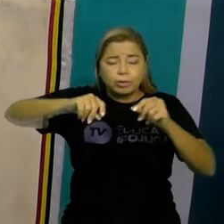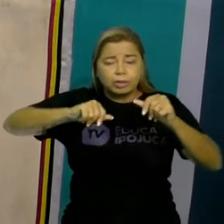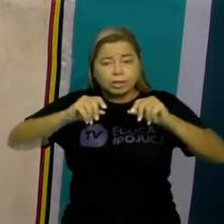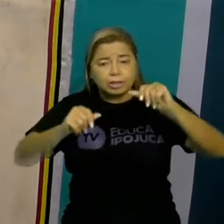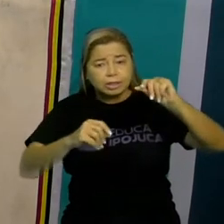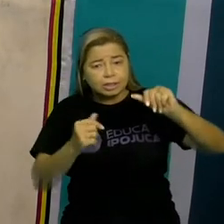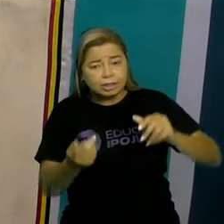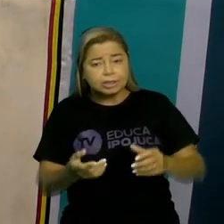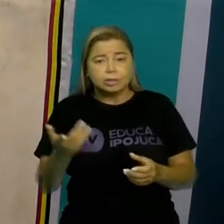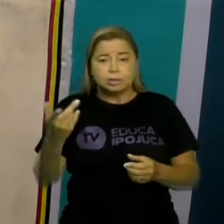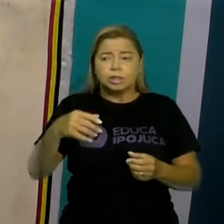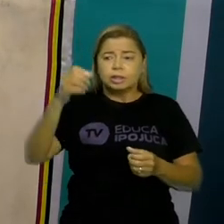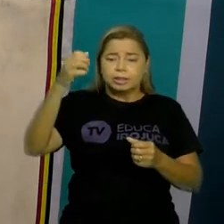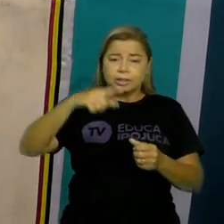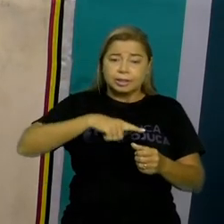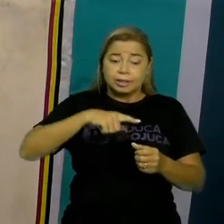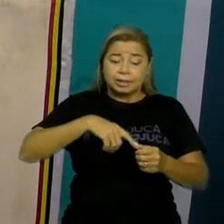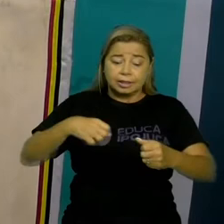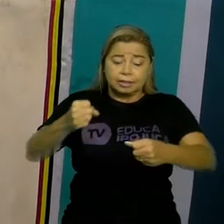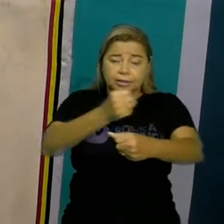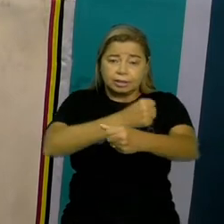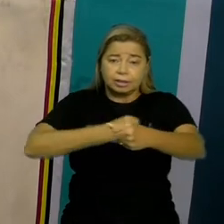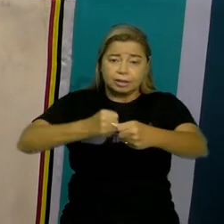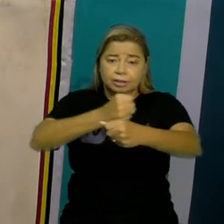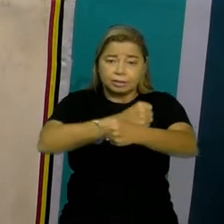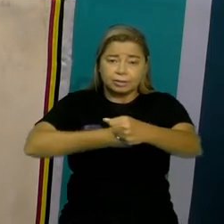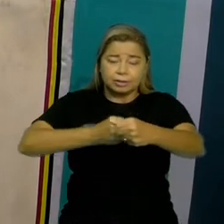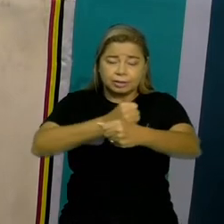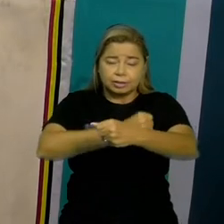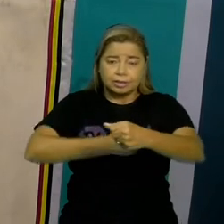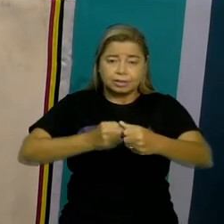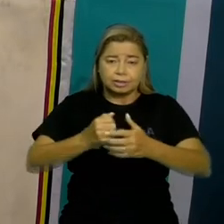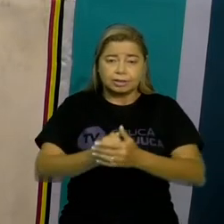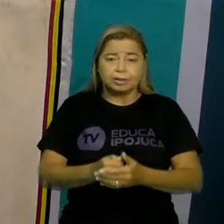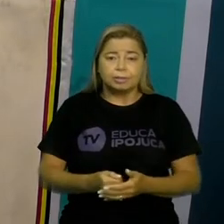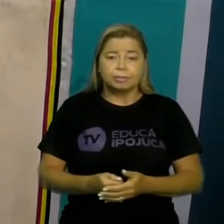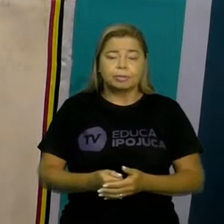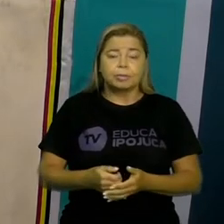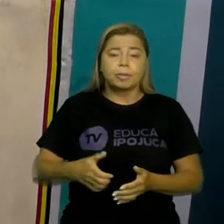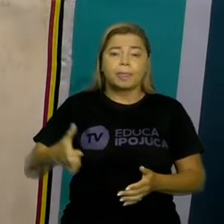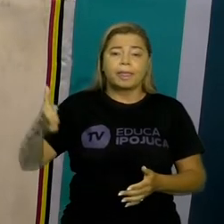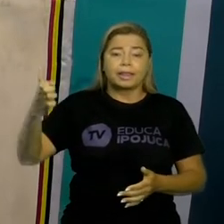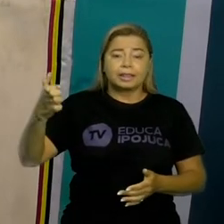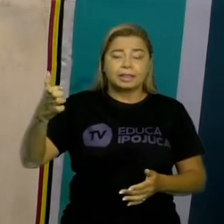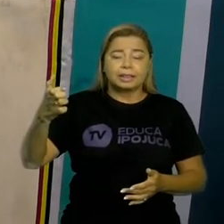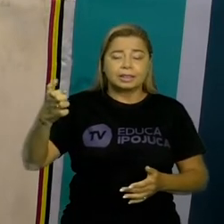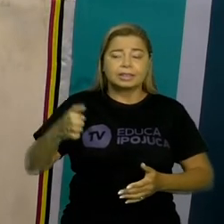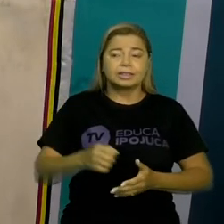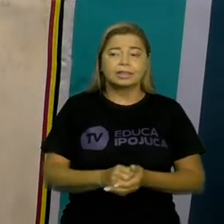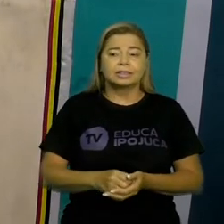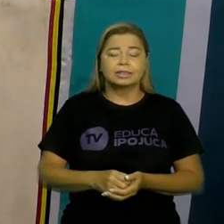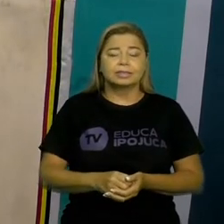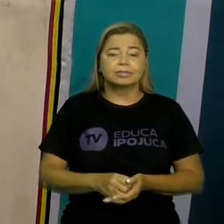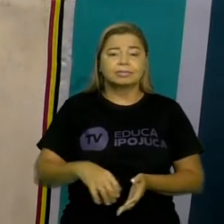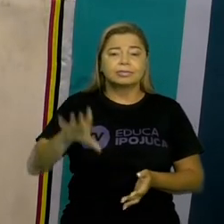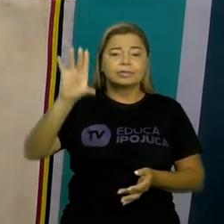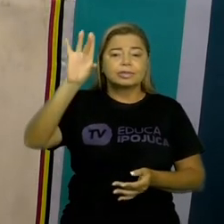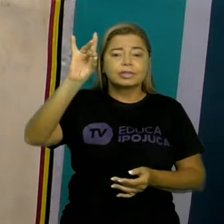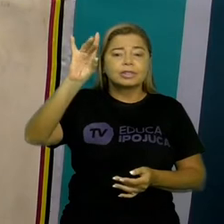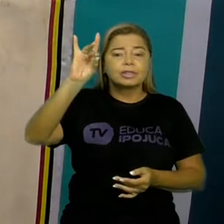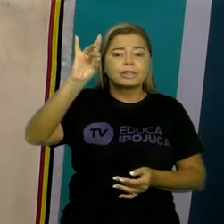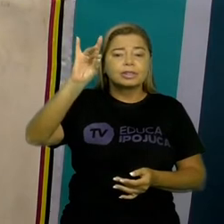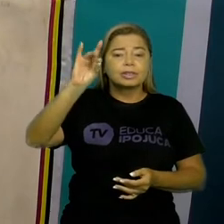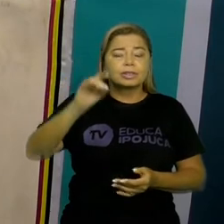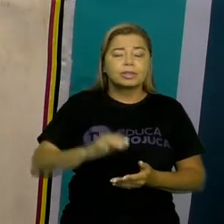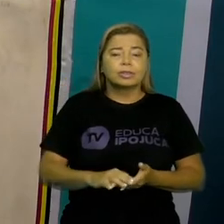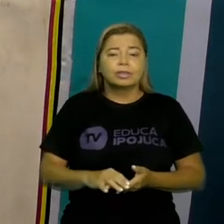cozinha. Vamos precisar de uma canetinha, de cola, tá certo? E também